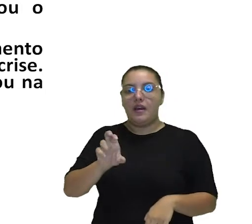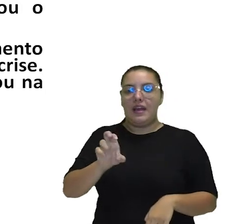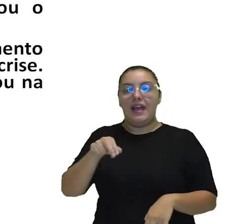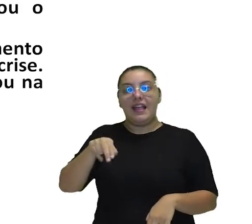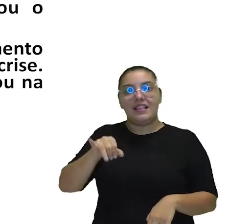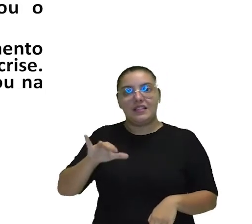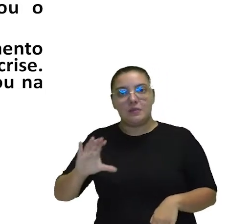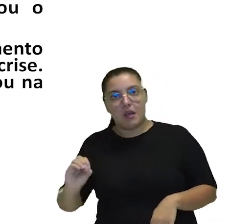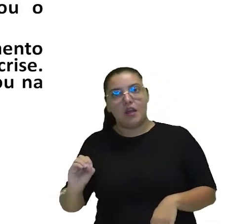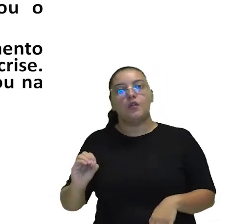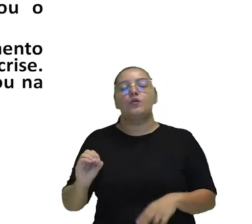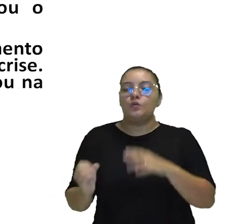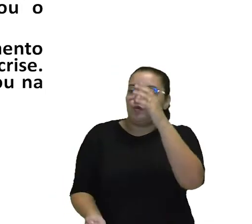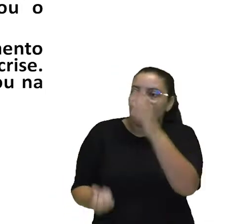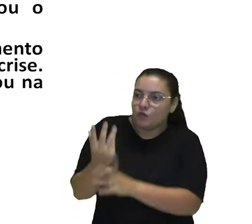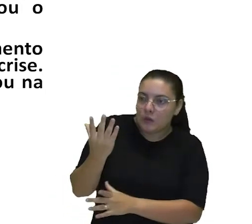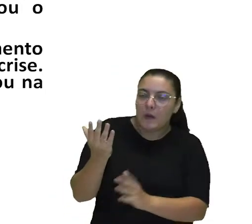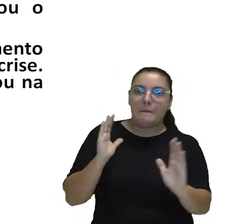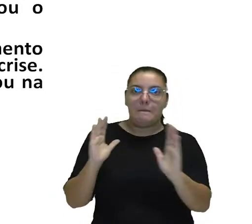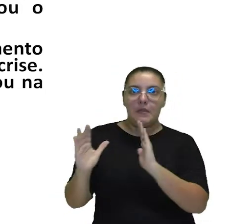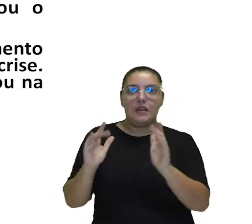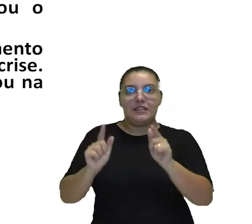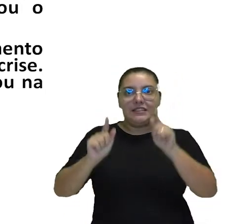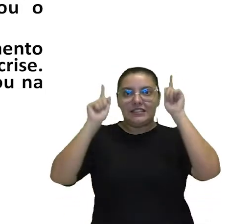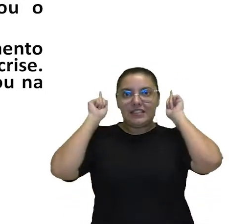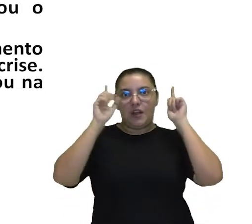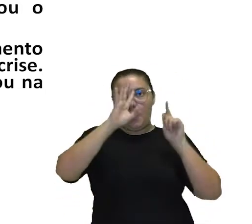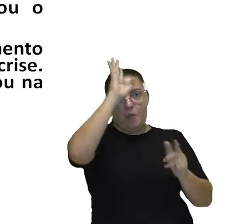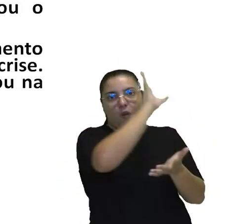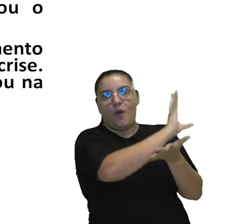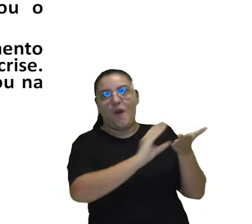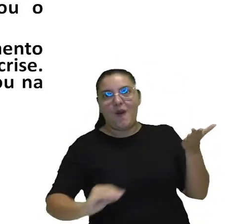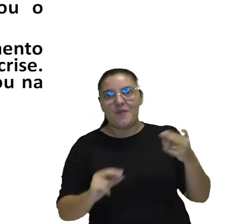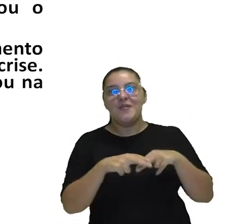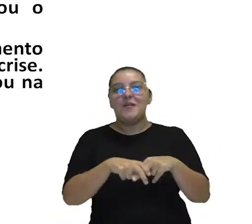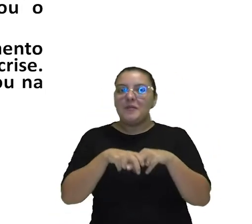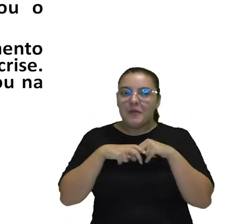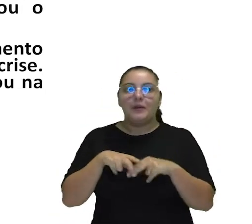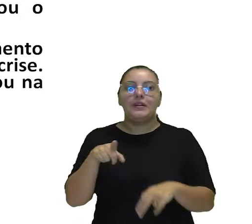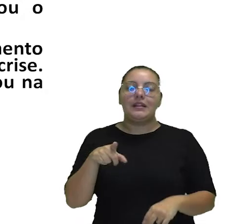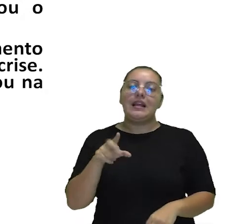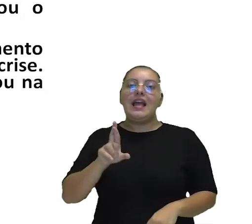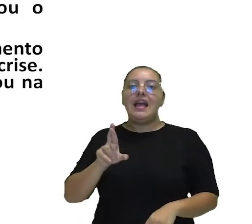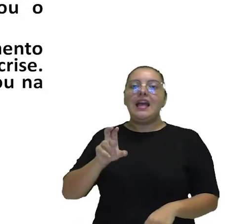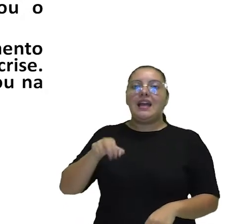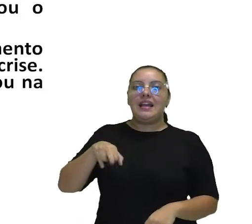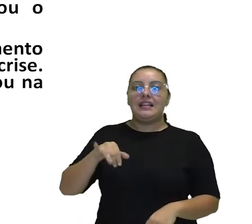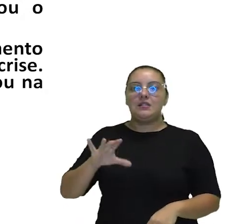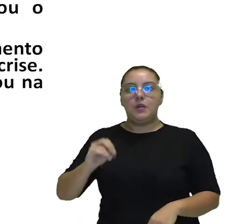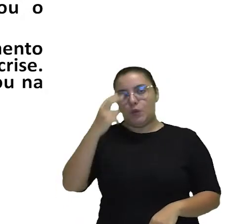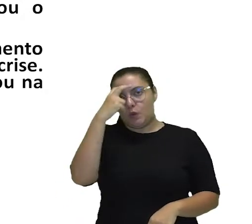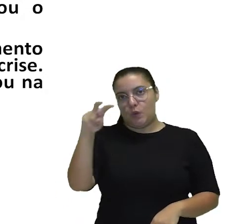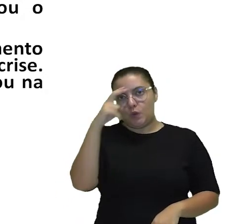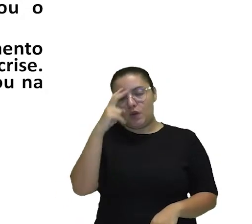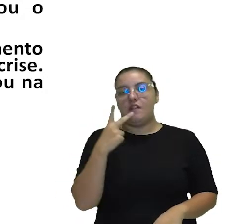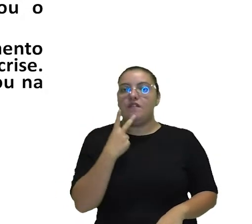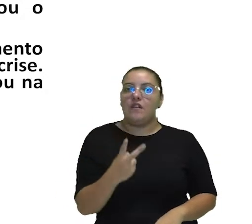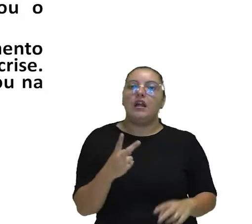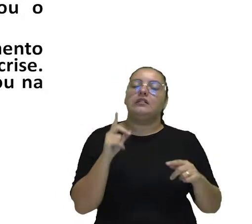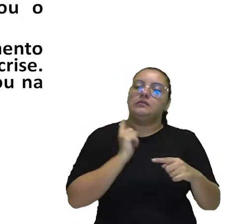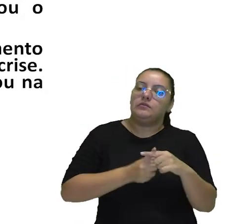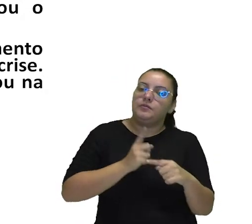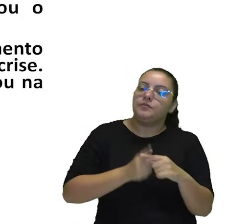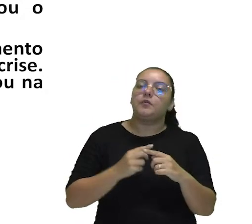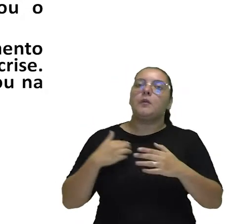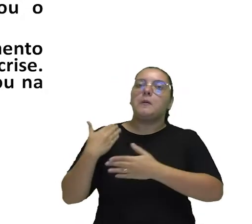renascendo os aspectos do período greco-romano. Então aí, quando eu falo de renascimento cultural, eu acabo falando, portanto, de